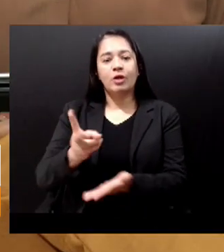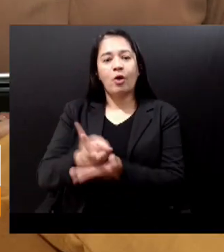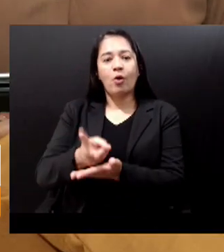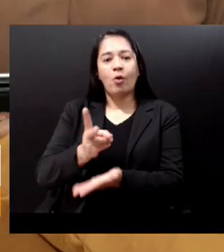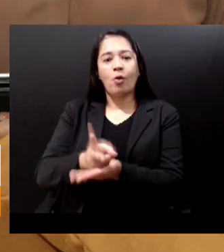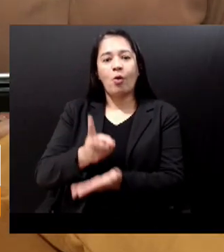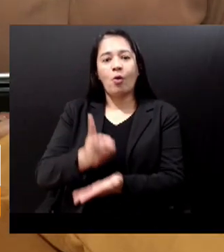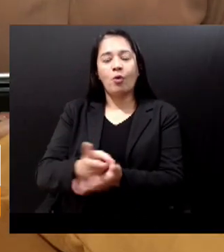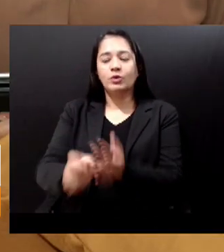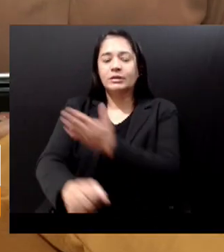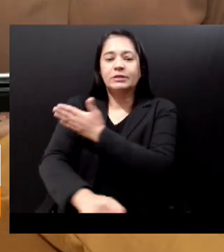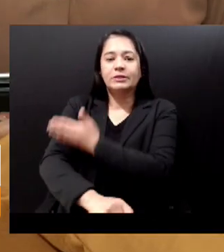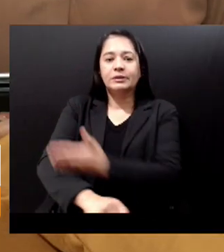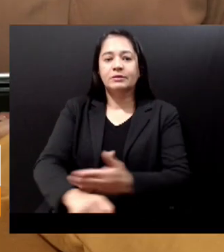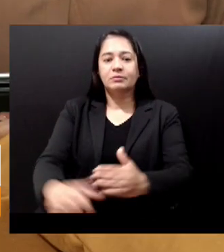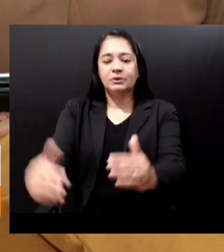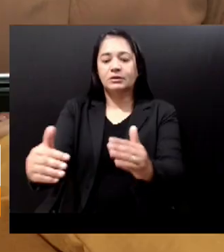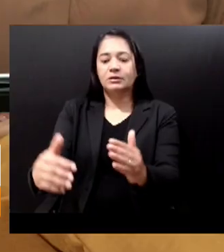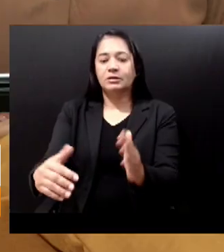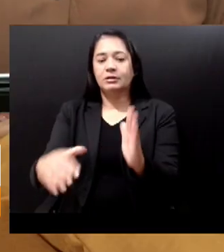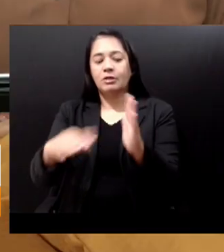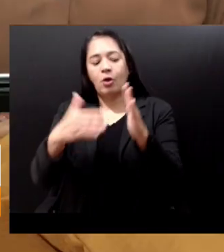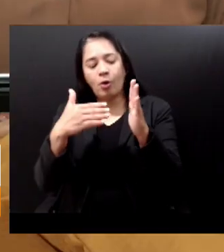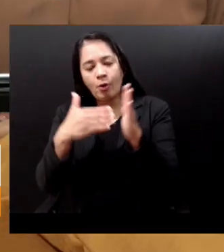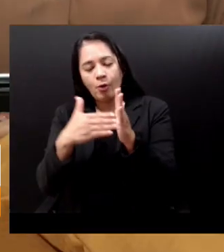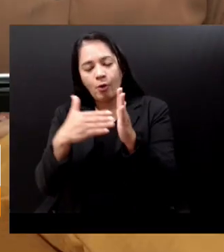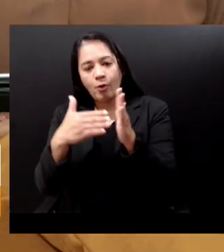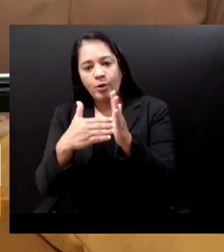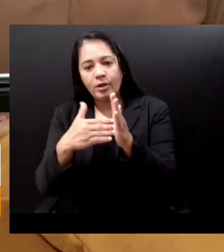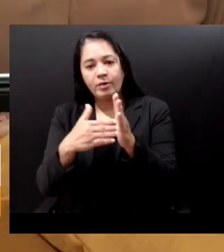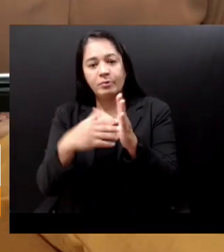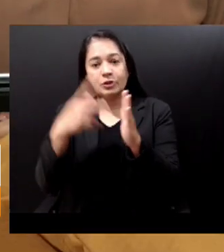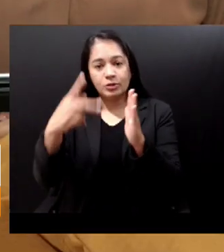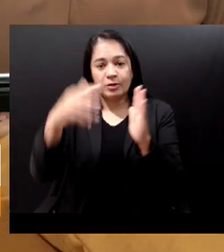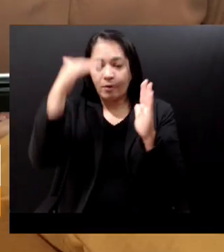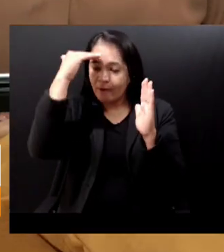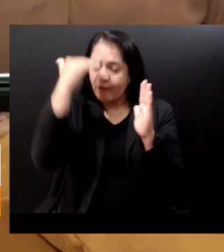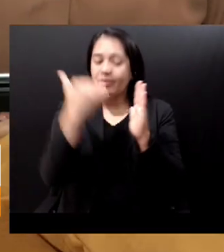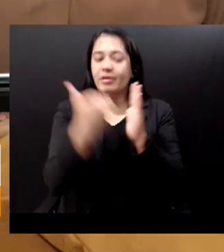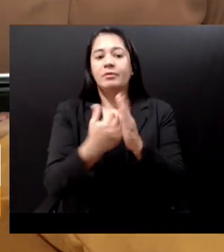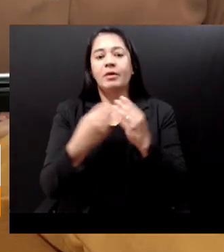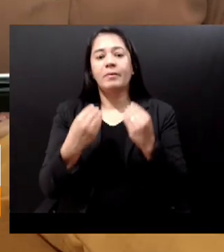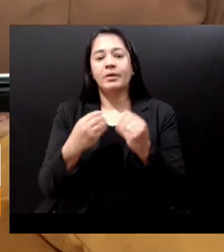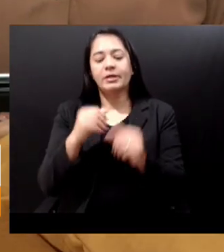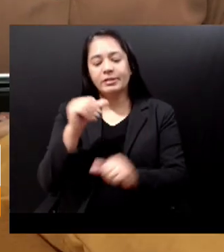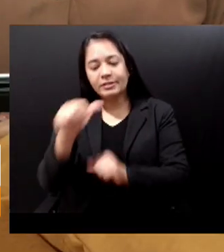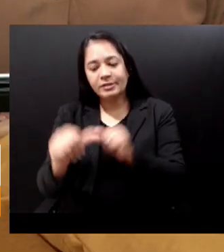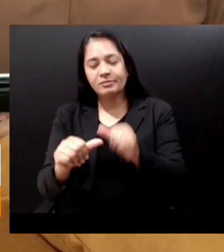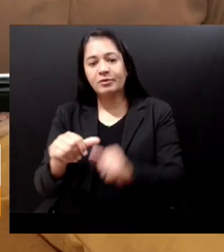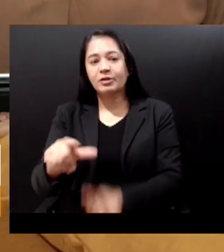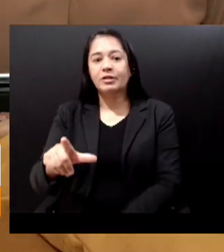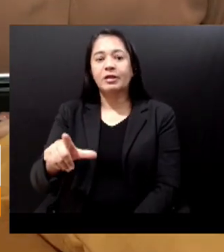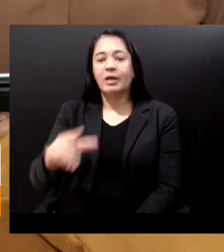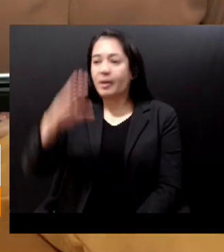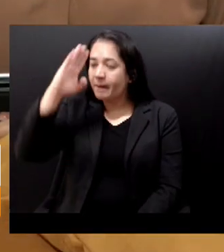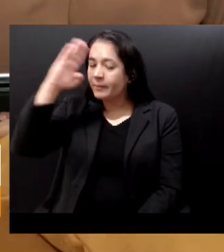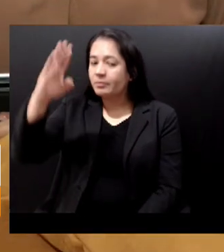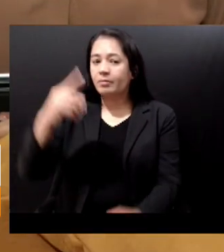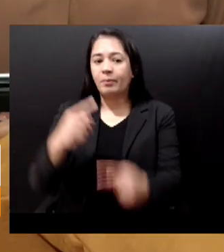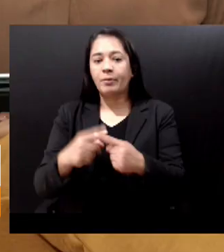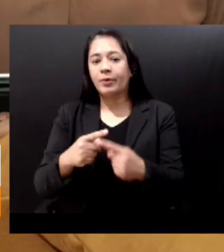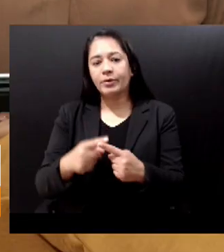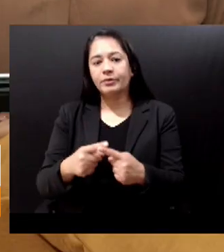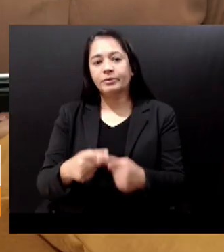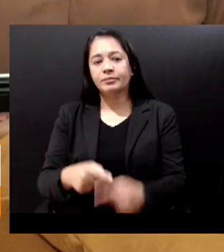respeitar os próprios limites, pensar nas prioridades. E para que isso se torna uma prioridade? Por que isso se torna uma prioridade? Quando a